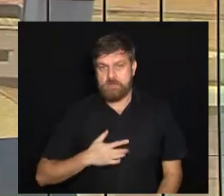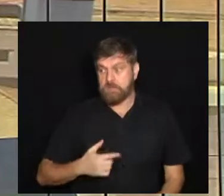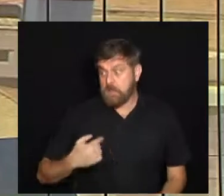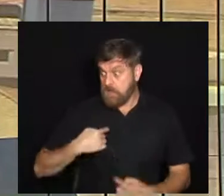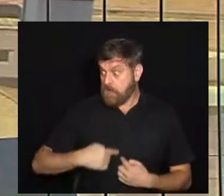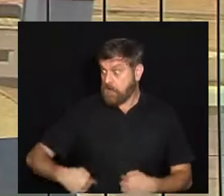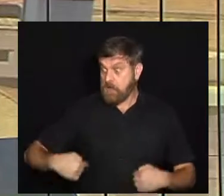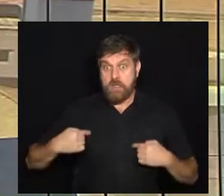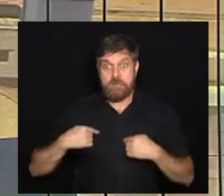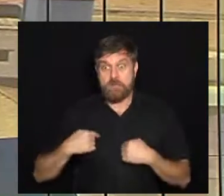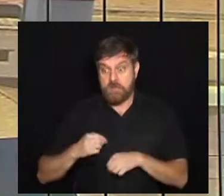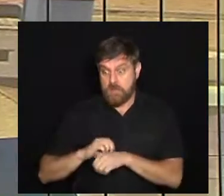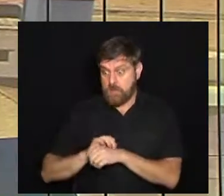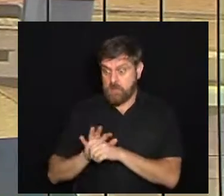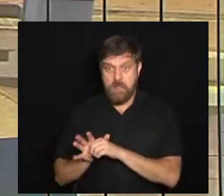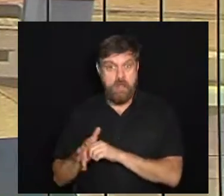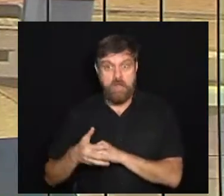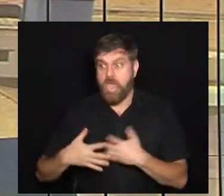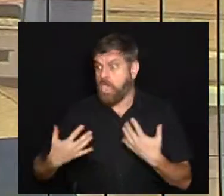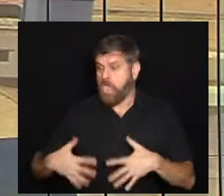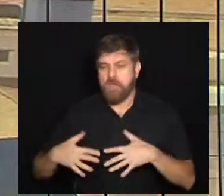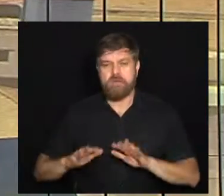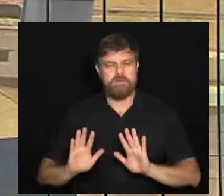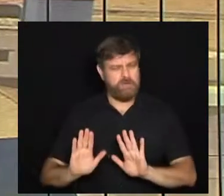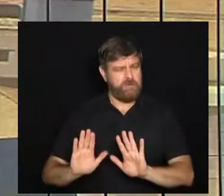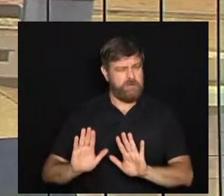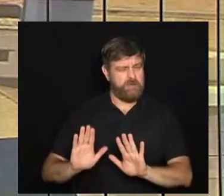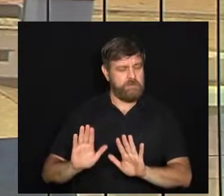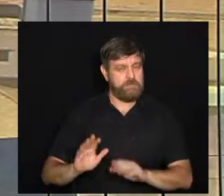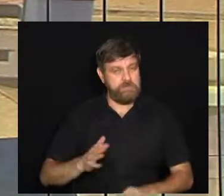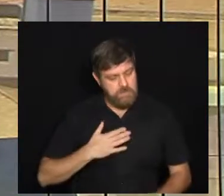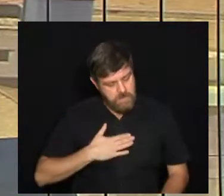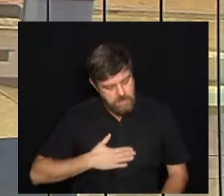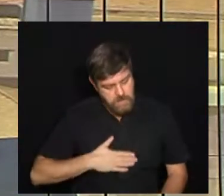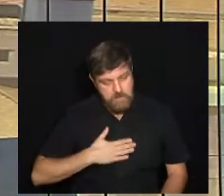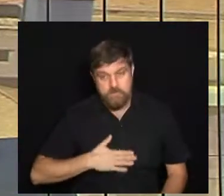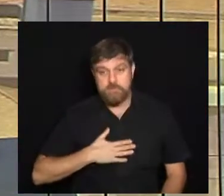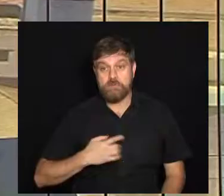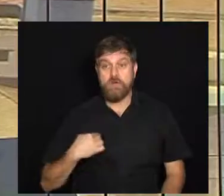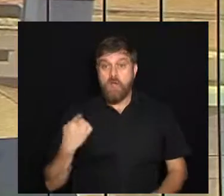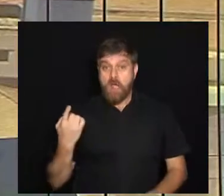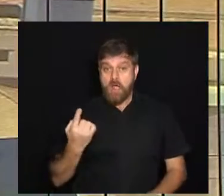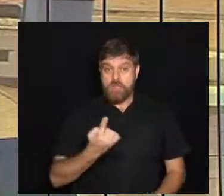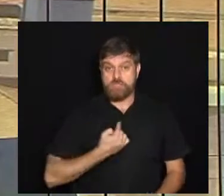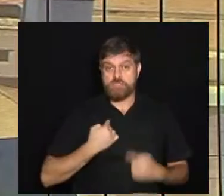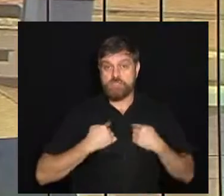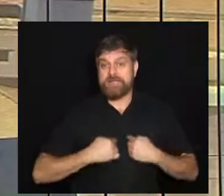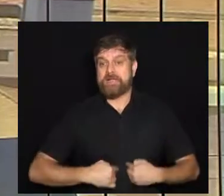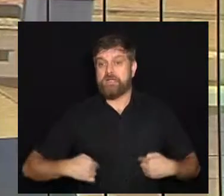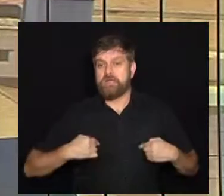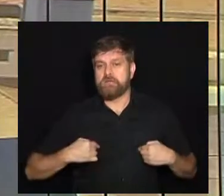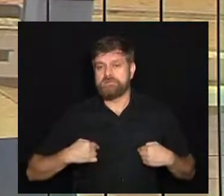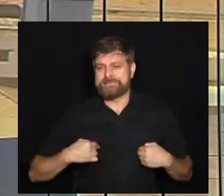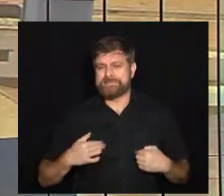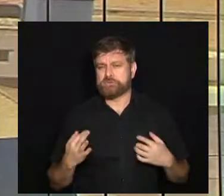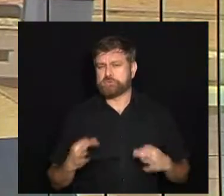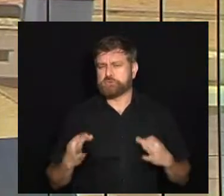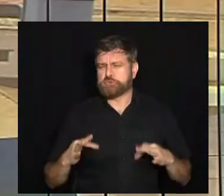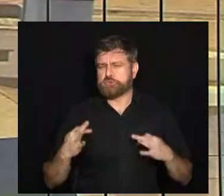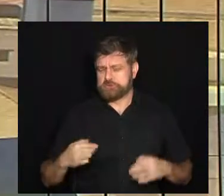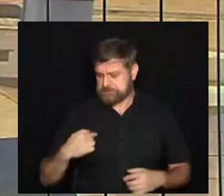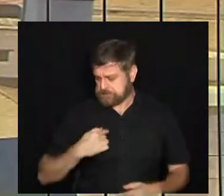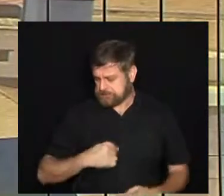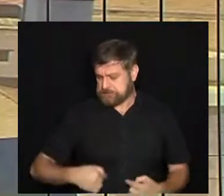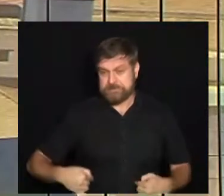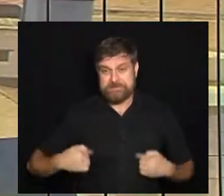ai meu deus a fibrose do do convívio então é assim a quando a gente tem uma pneumonia muito violenta às